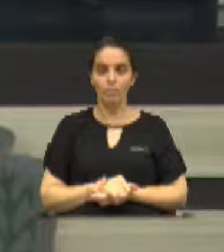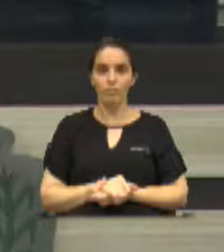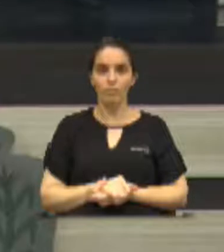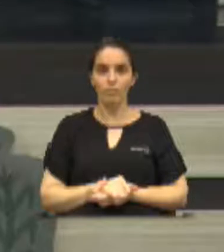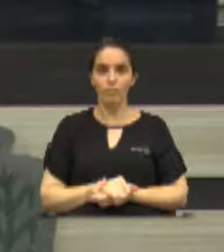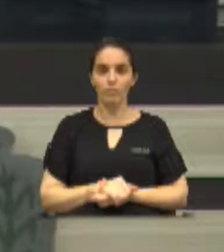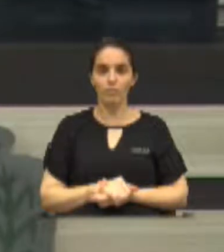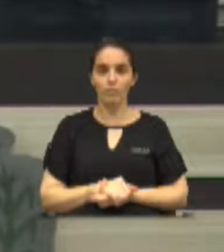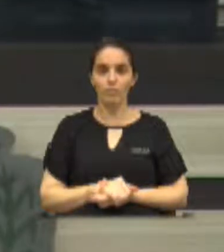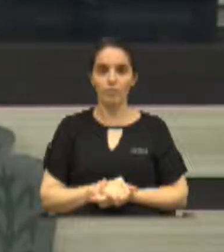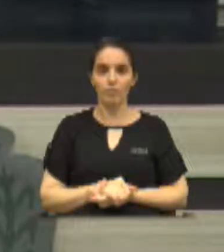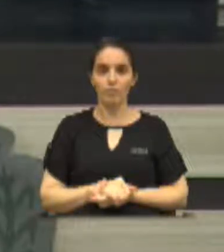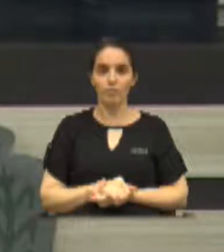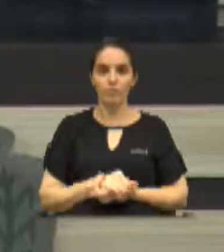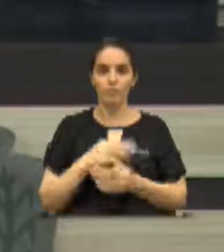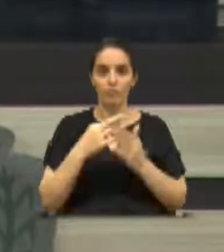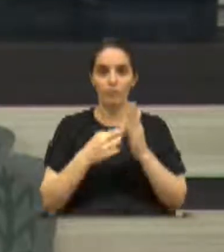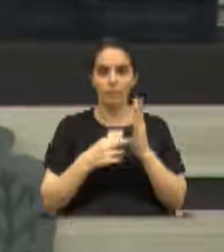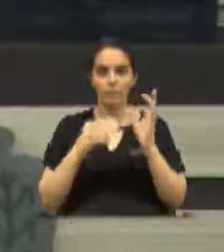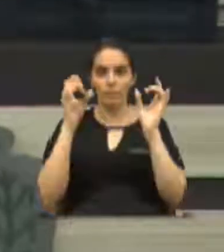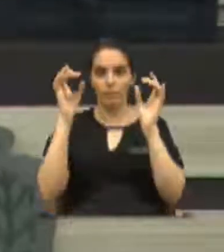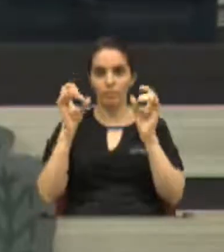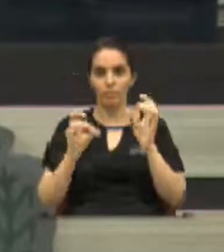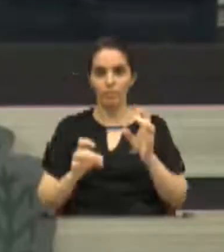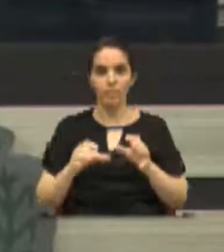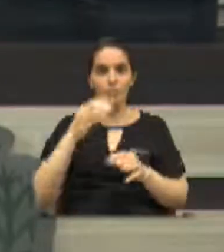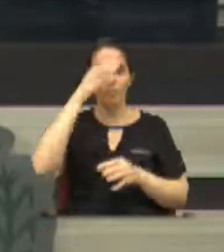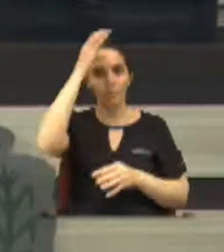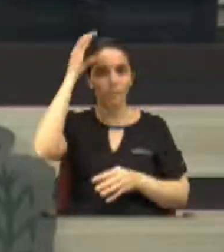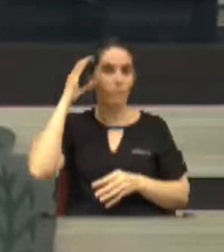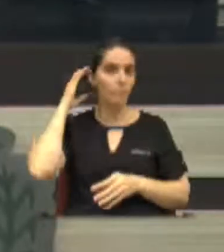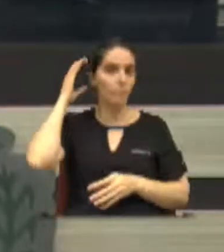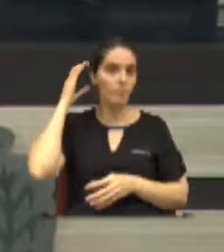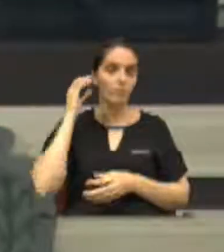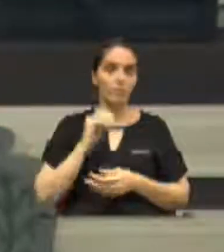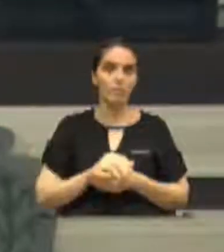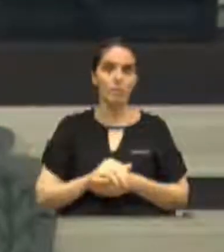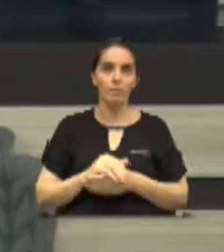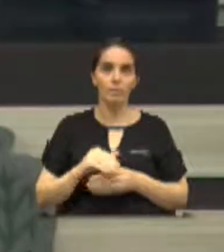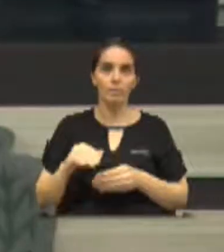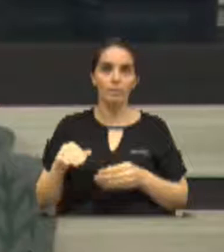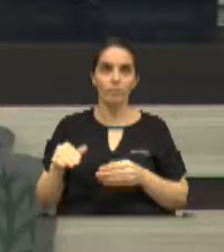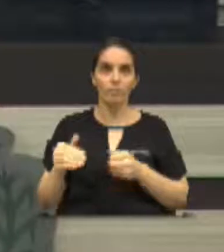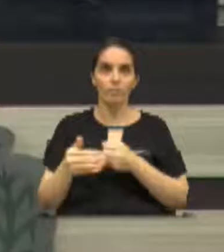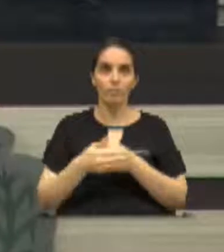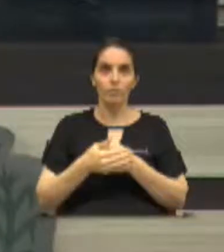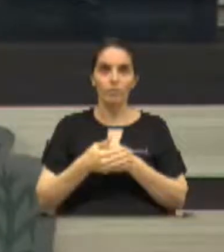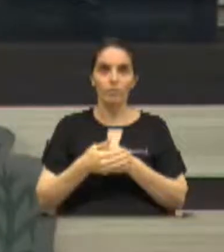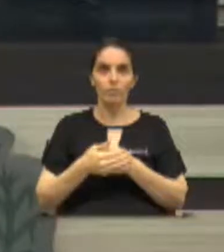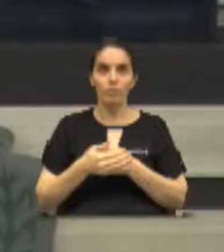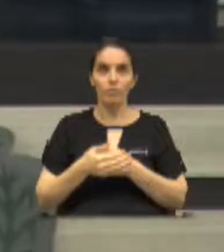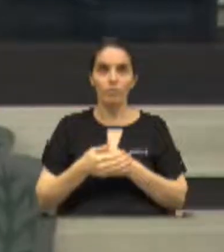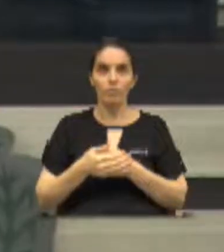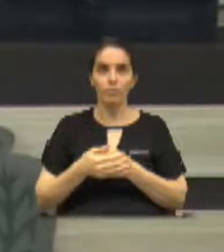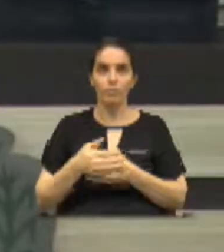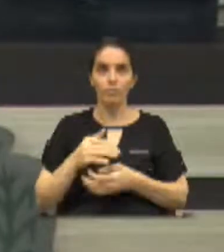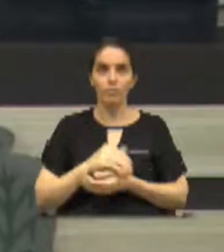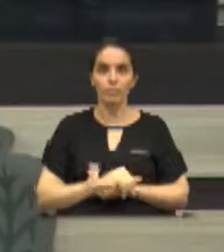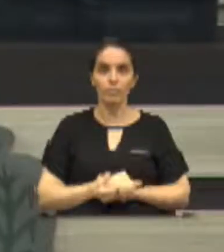Eu nomeei a relatora especial, a vereadora Carolina Pontes, e a sessão está suspensa. Tem